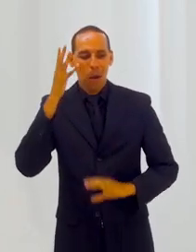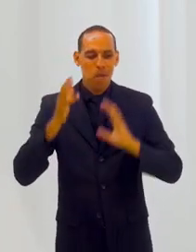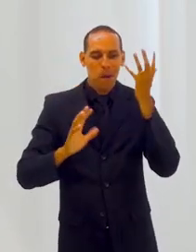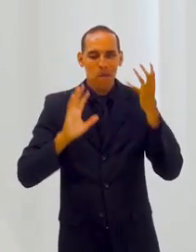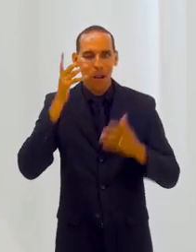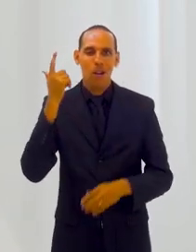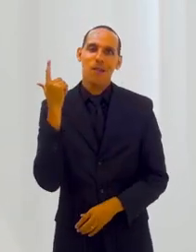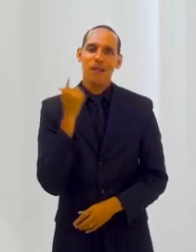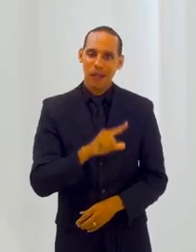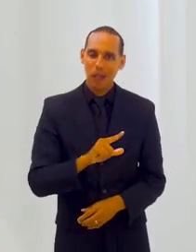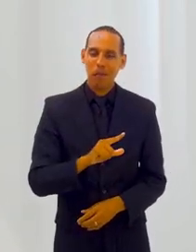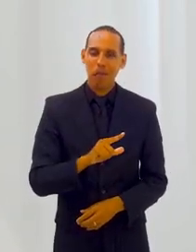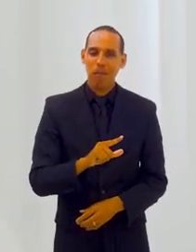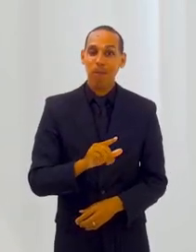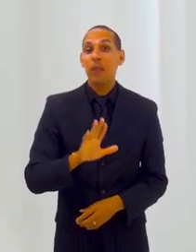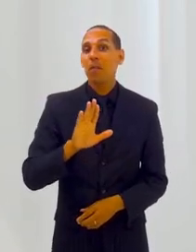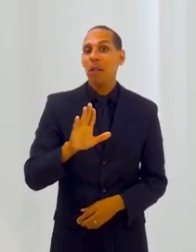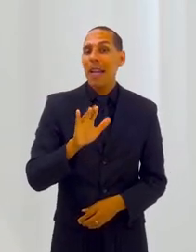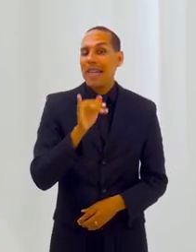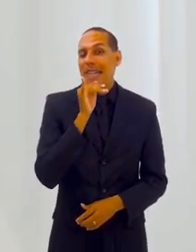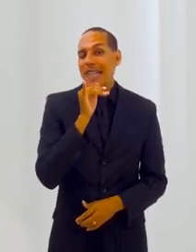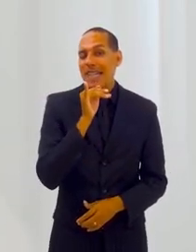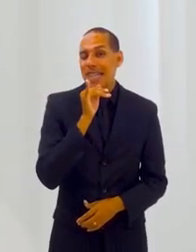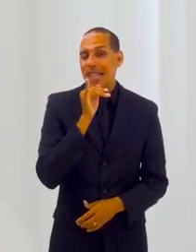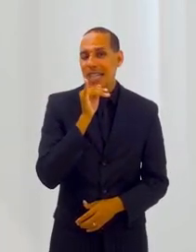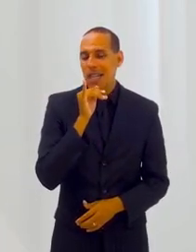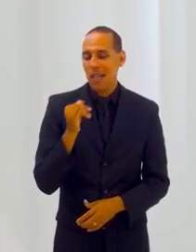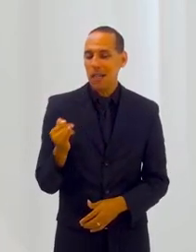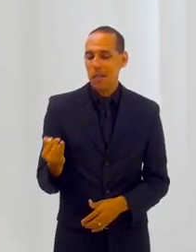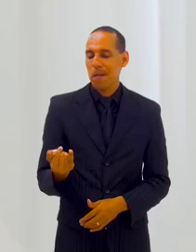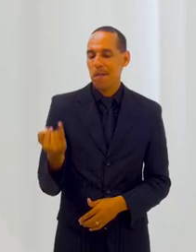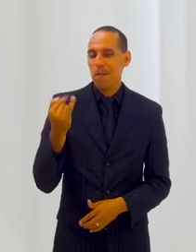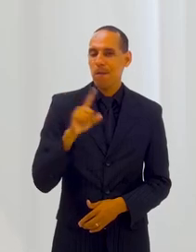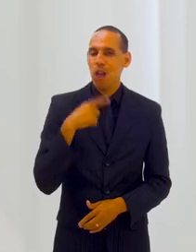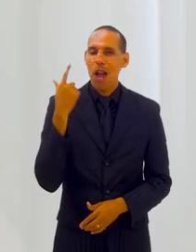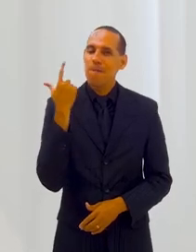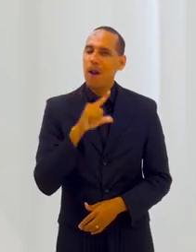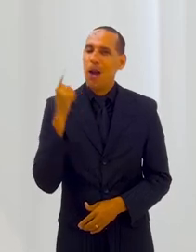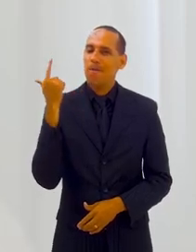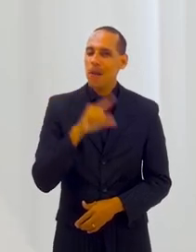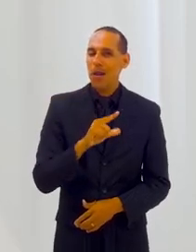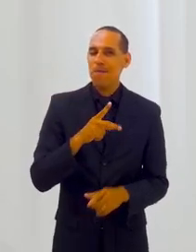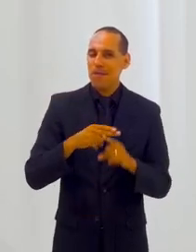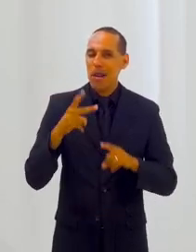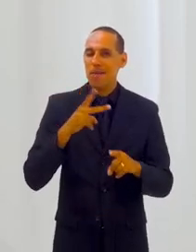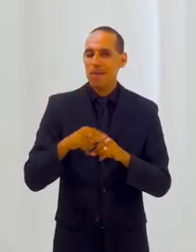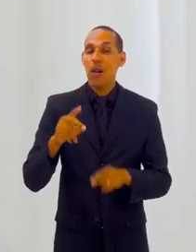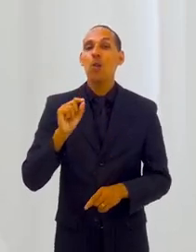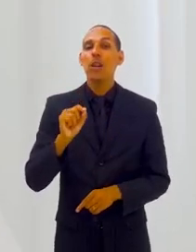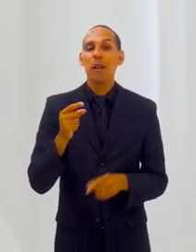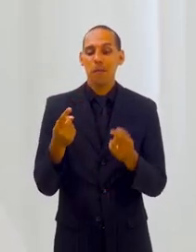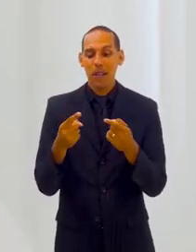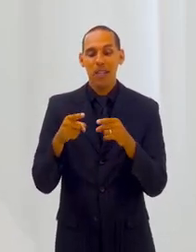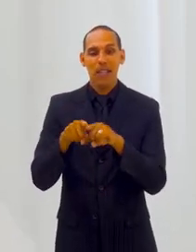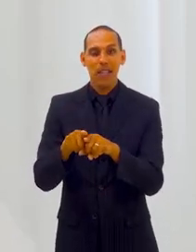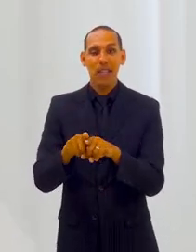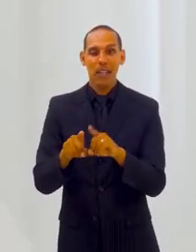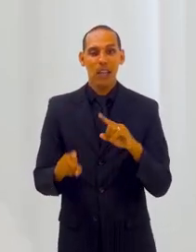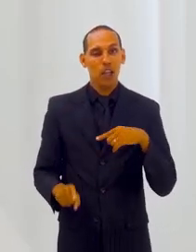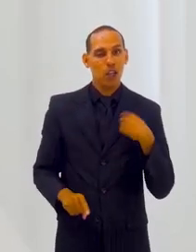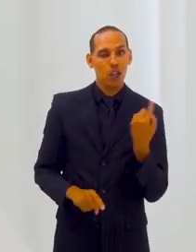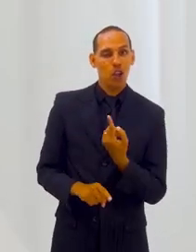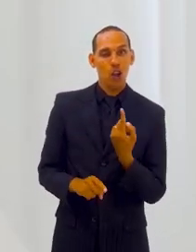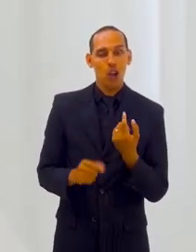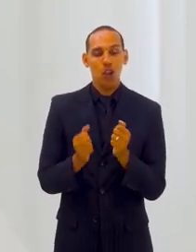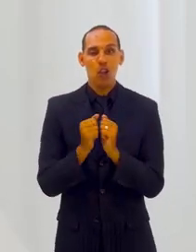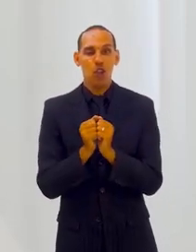exemplo mais significativo dessas conquistas, que é a parceria nossa,